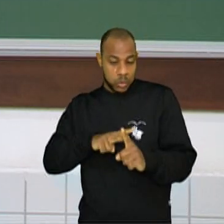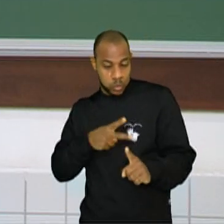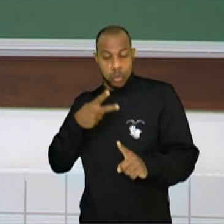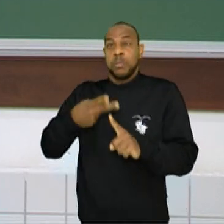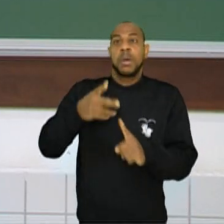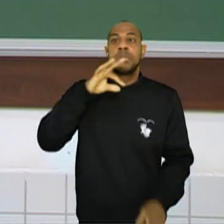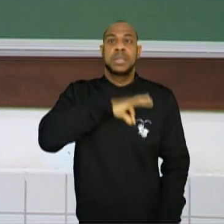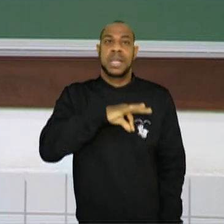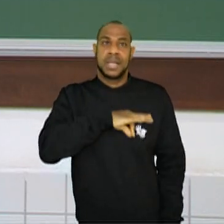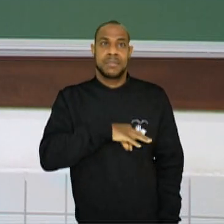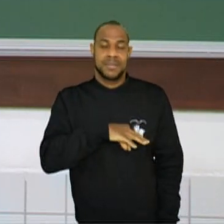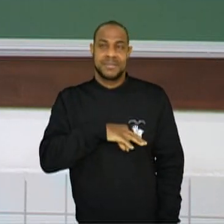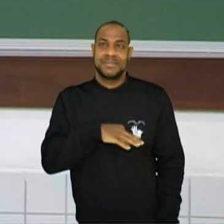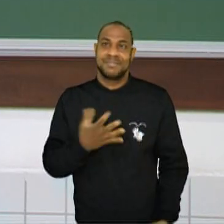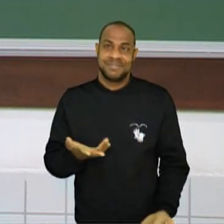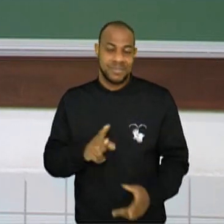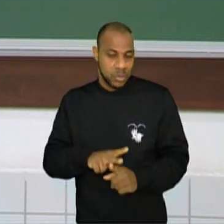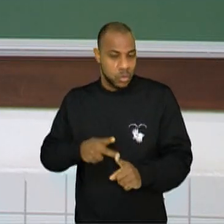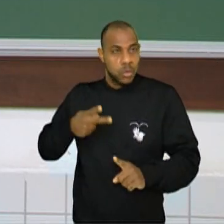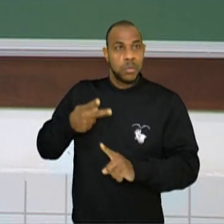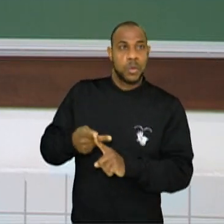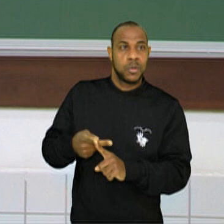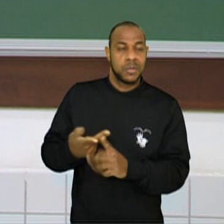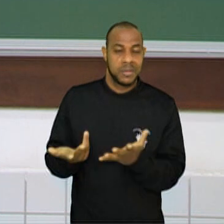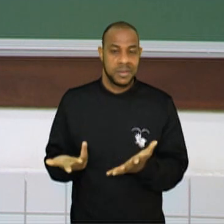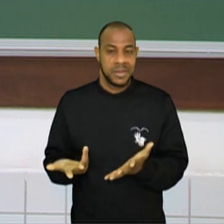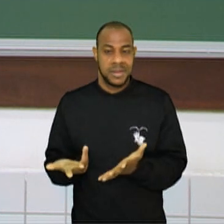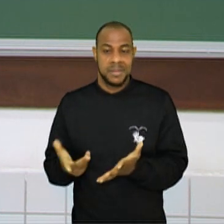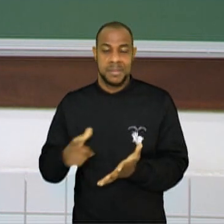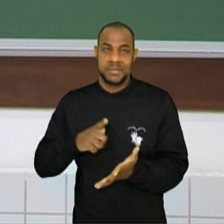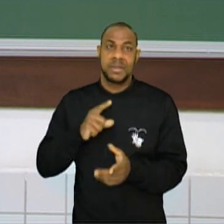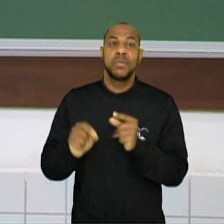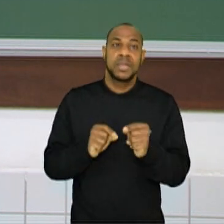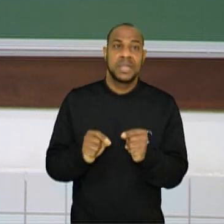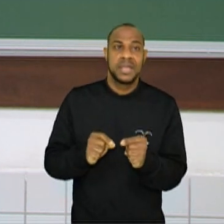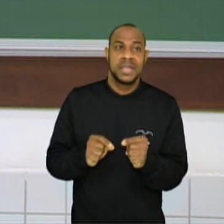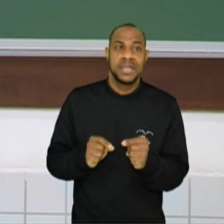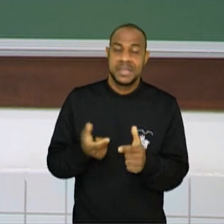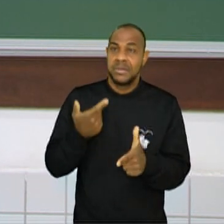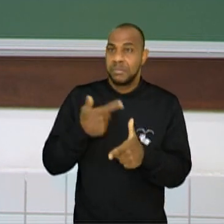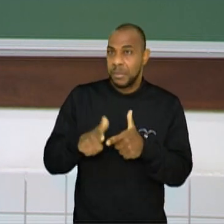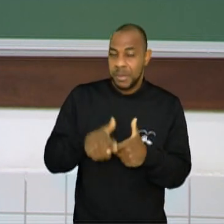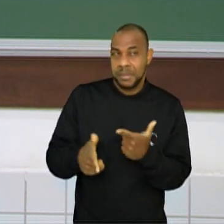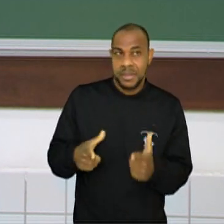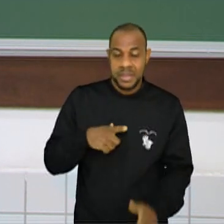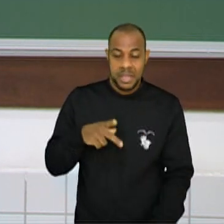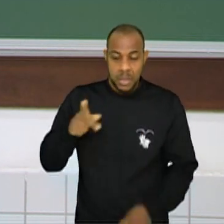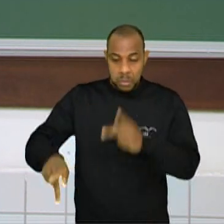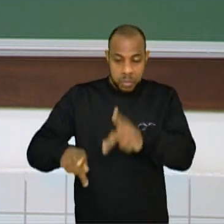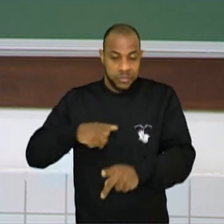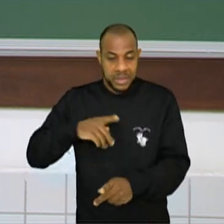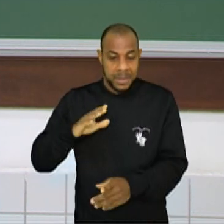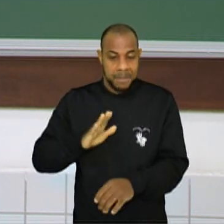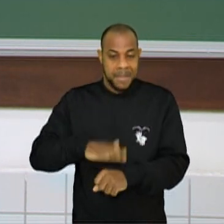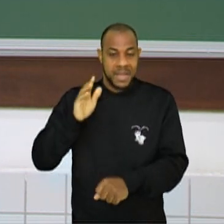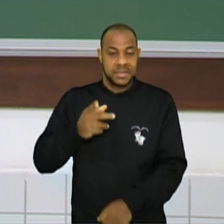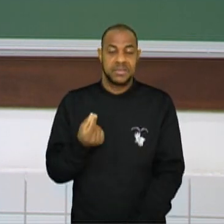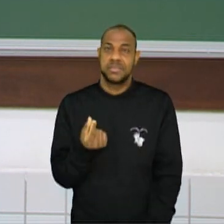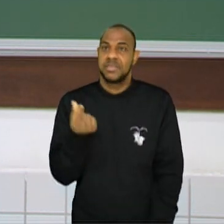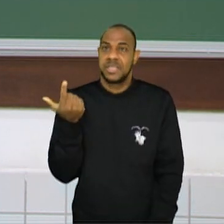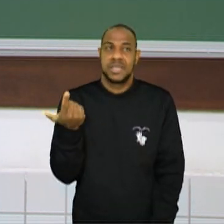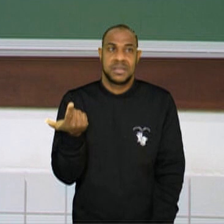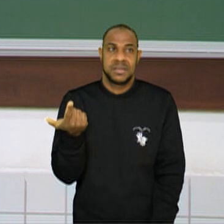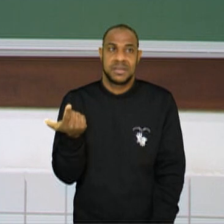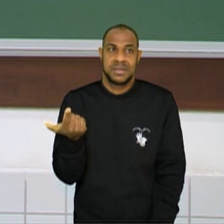salário. Mas lembre-se que dobrar salário também tem um efeito inflacionário. Sabe-se que o povo tem mais dinheiro, então pode-se aumentar o preço, porque